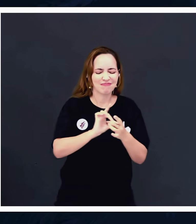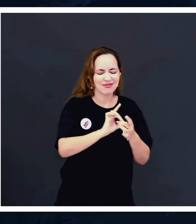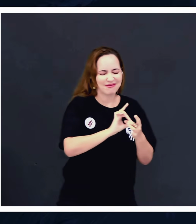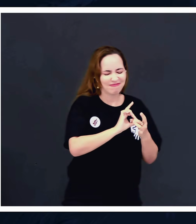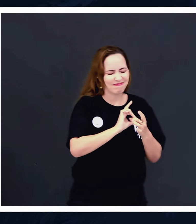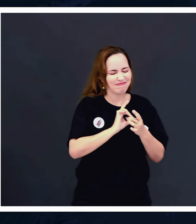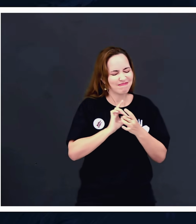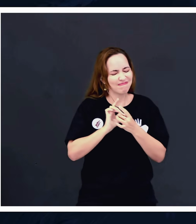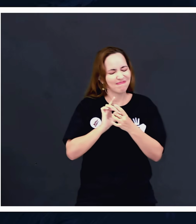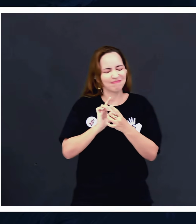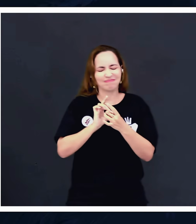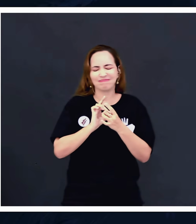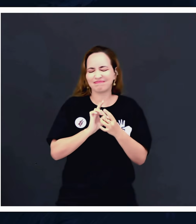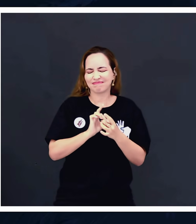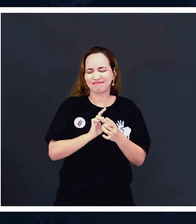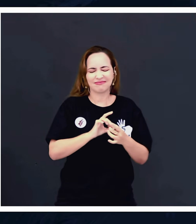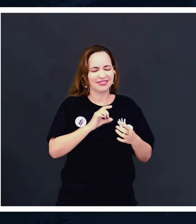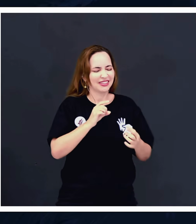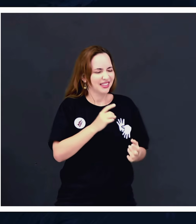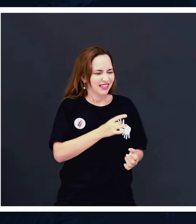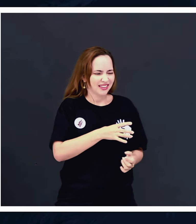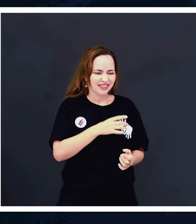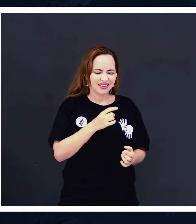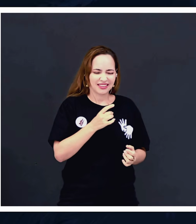estás comigo.